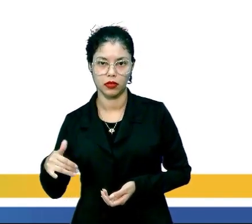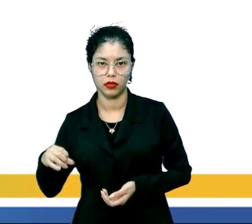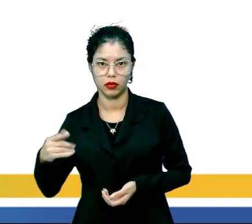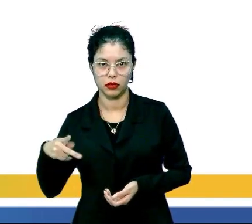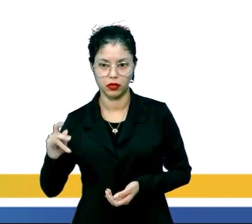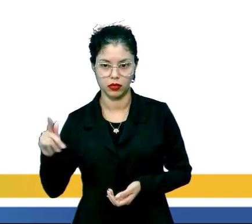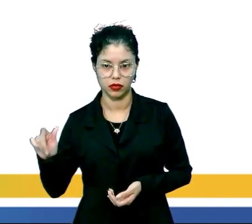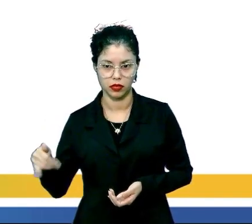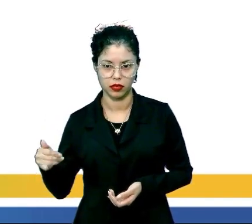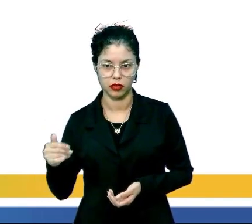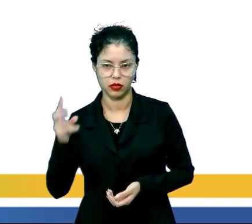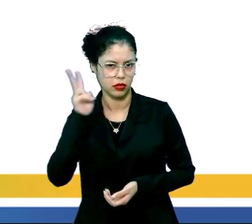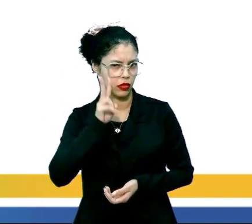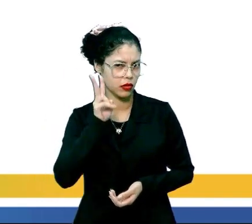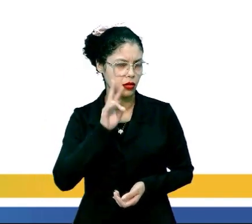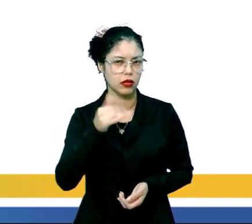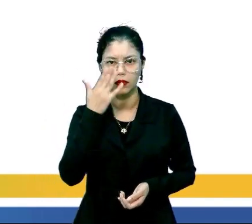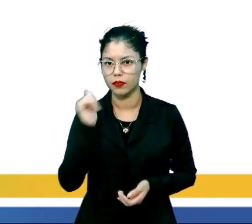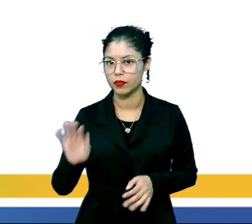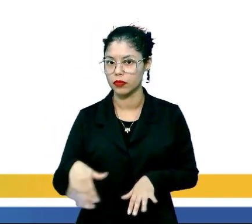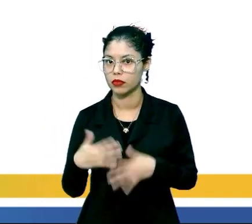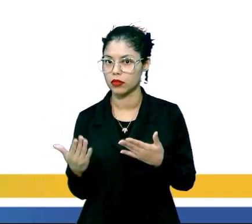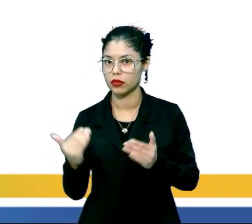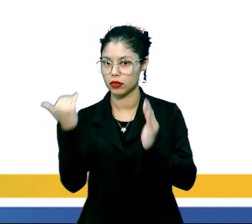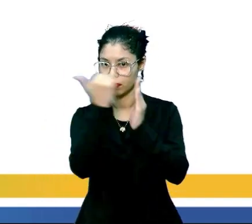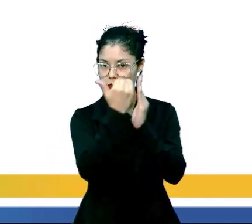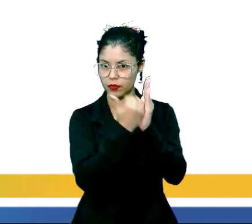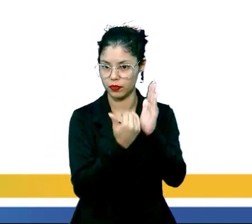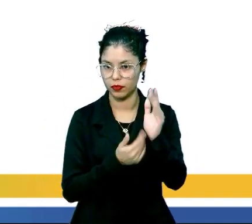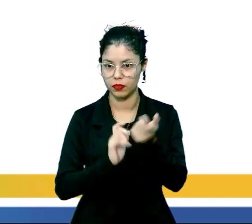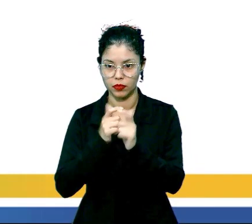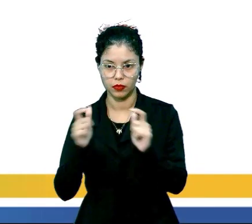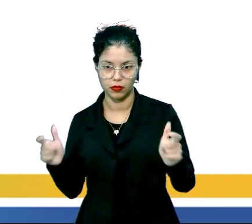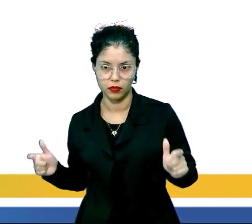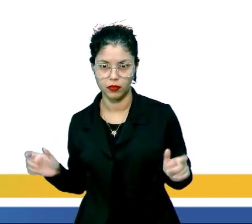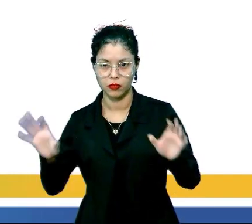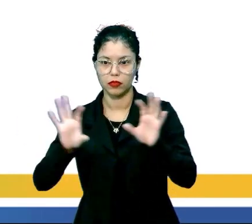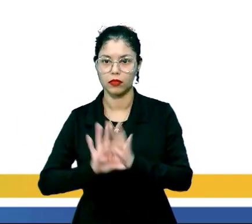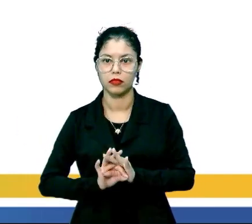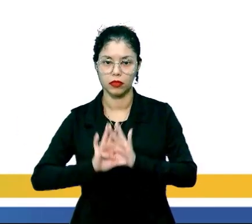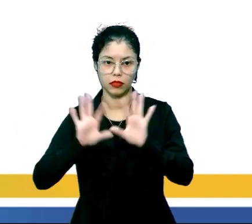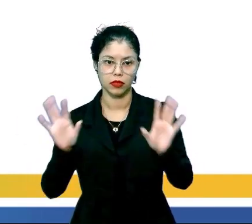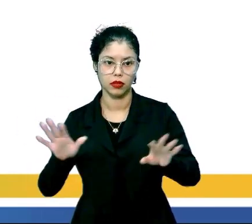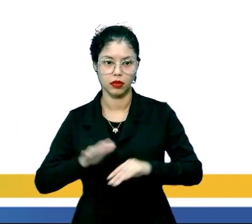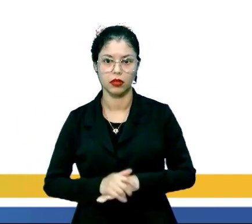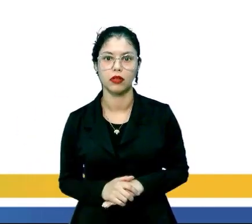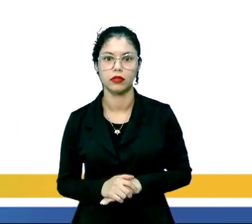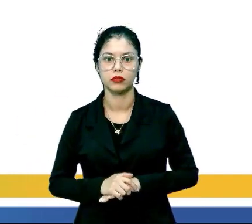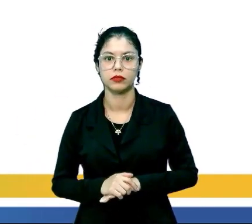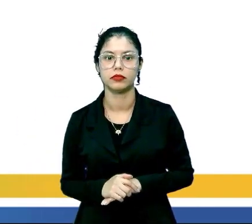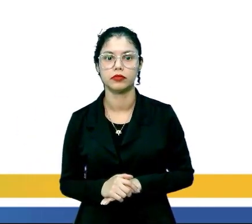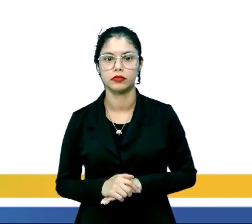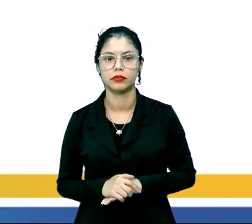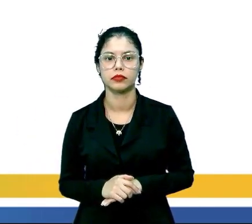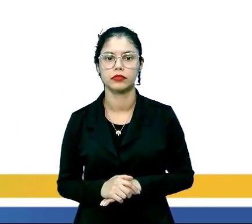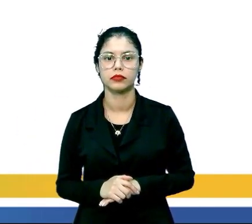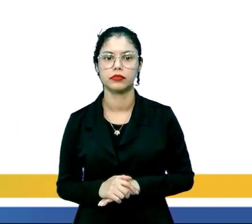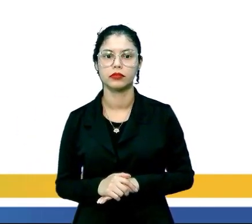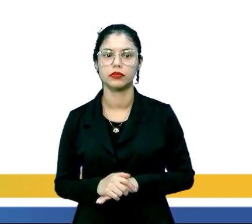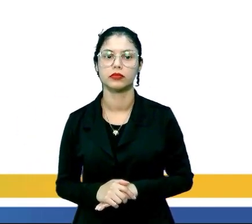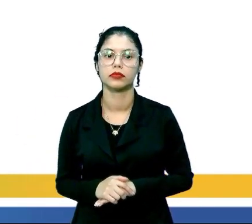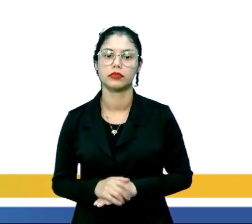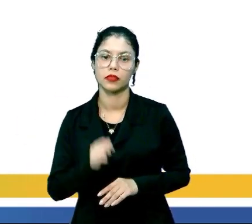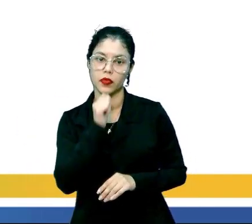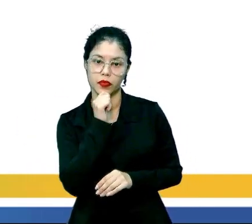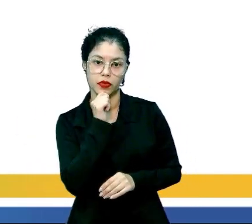683,9 kJ. Lembra que a questão ela quer saber qual é a ordem crescente, né, de liberação de calor. Então nós vamos ter o seguinte, ó, o